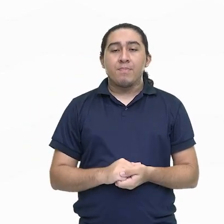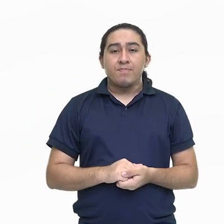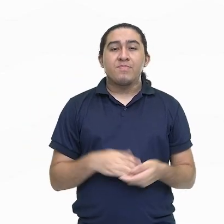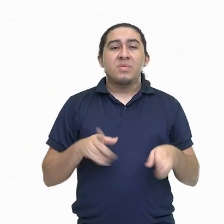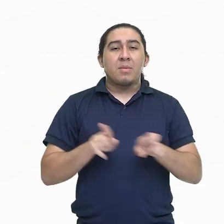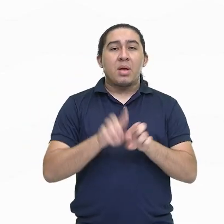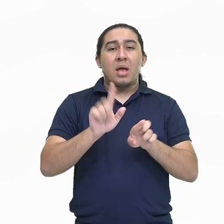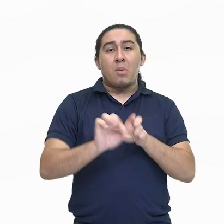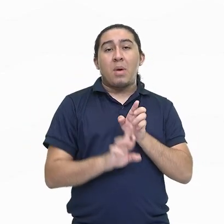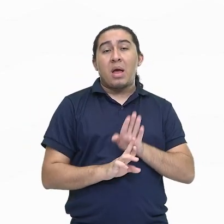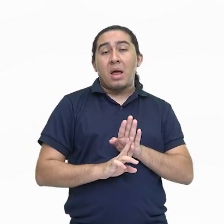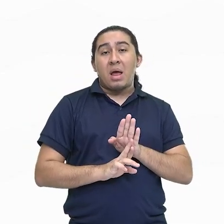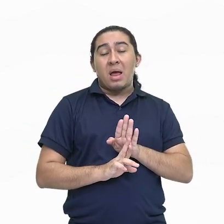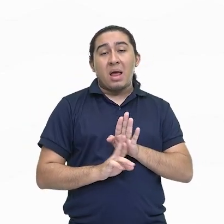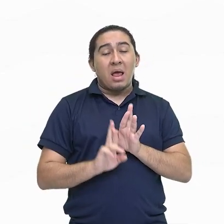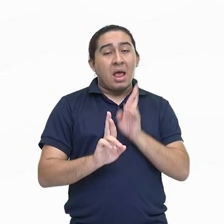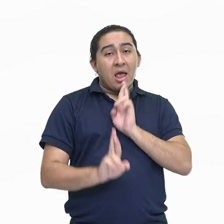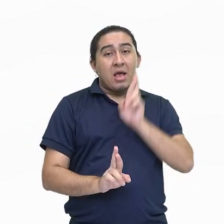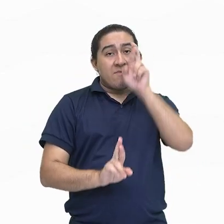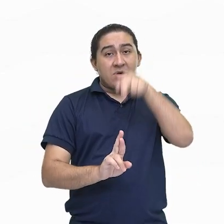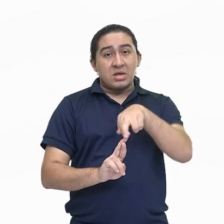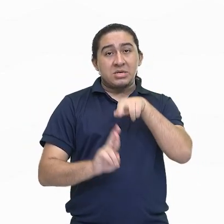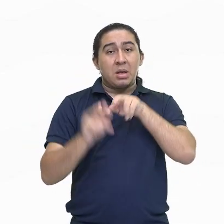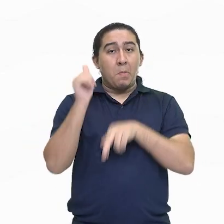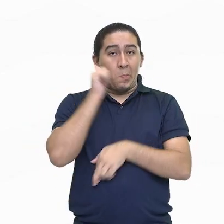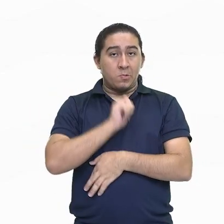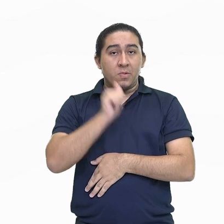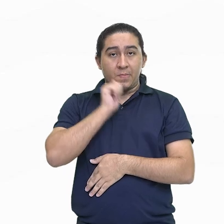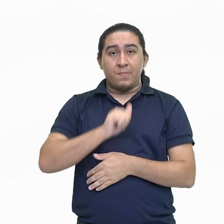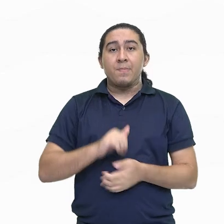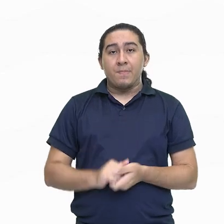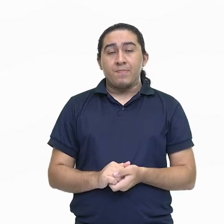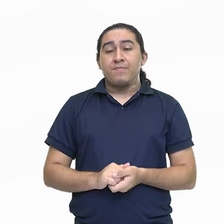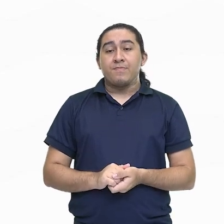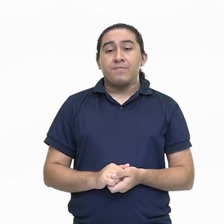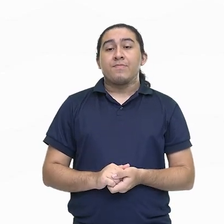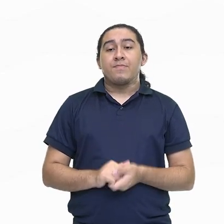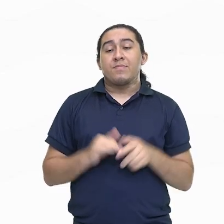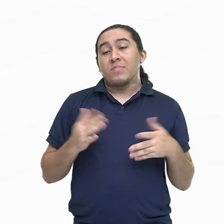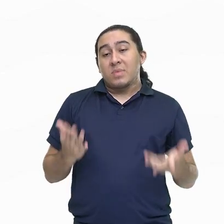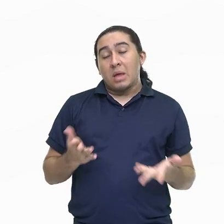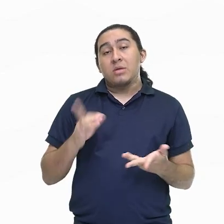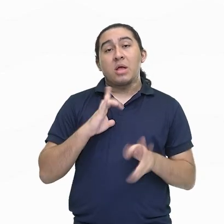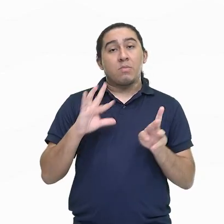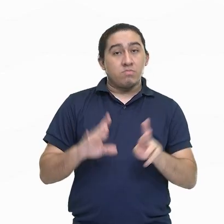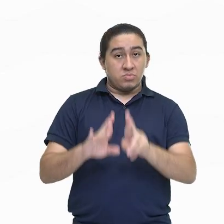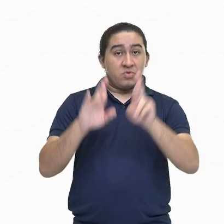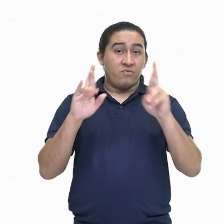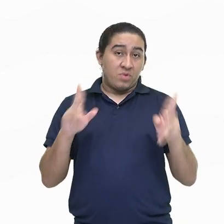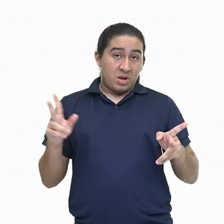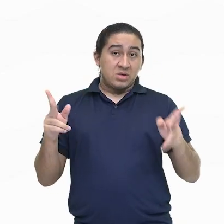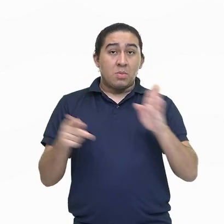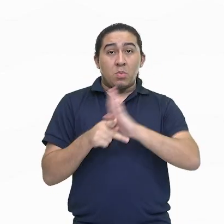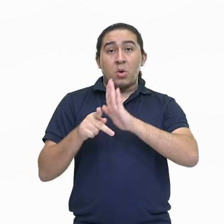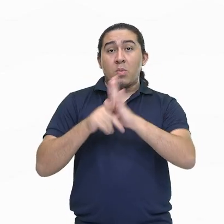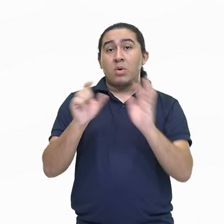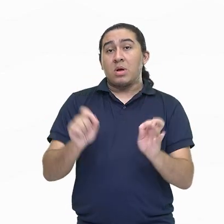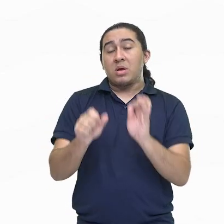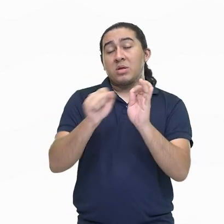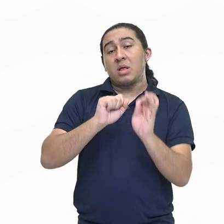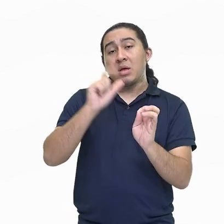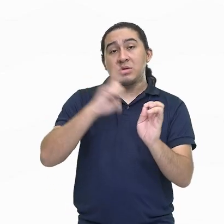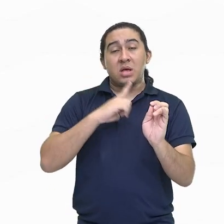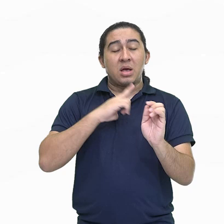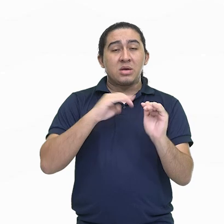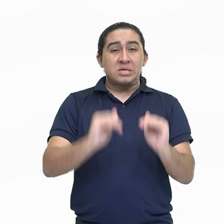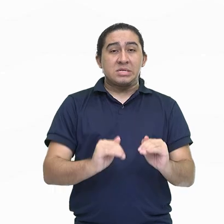uma homenagem às mulheres. Essa é a ordem jônica. A gente já percebe que já existe uma diferença no capitel, na parte de